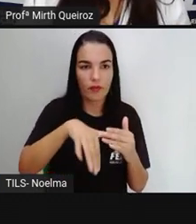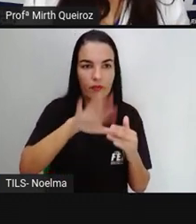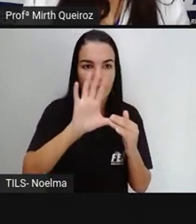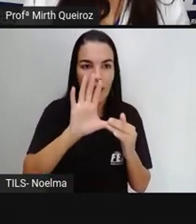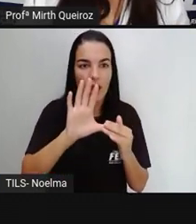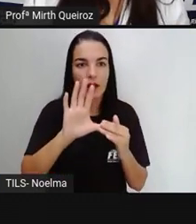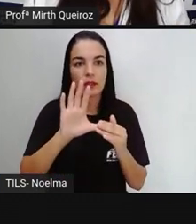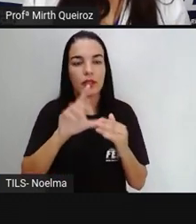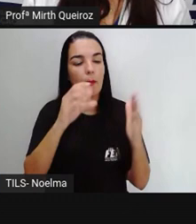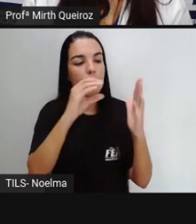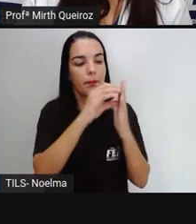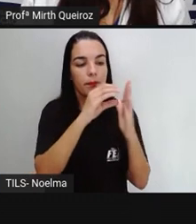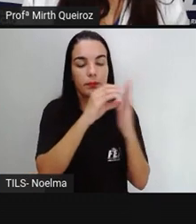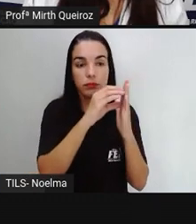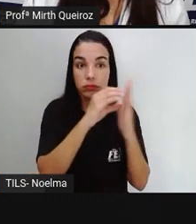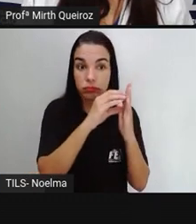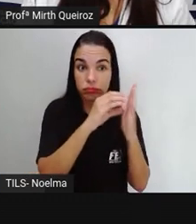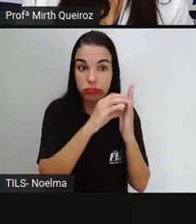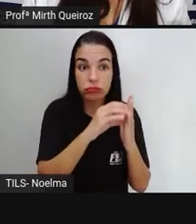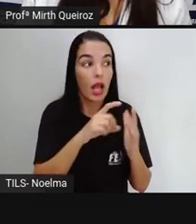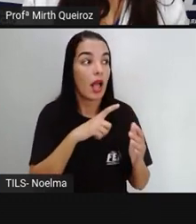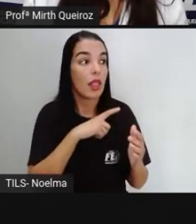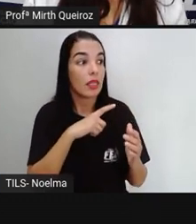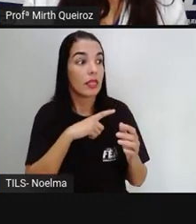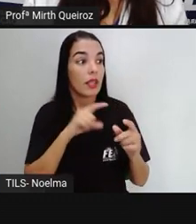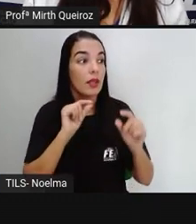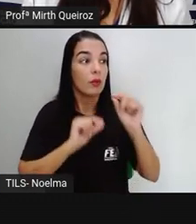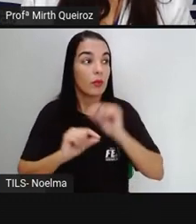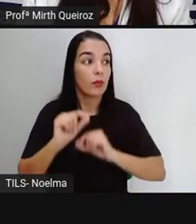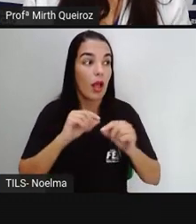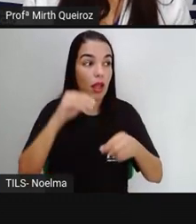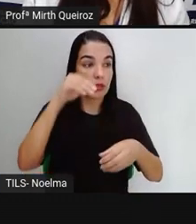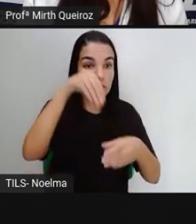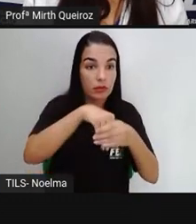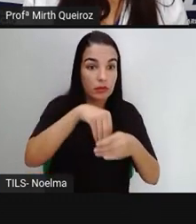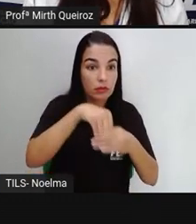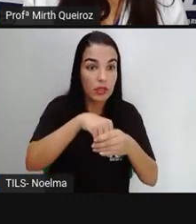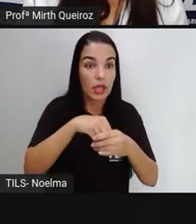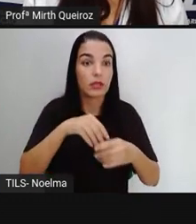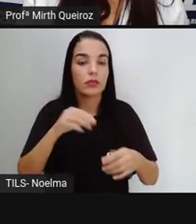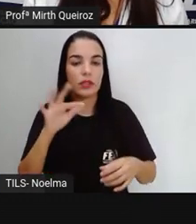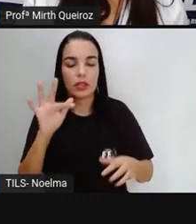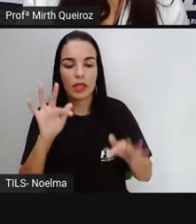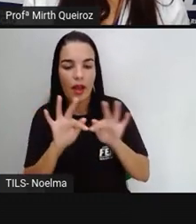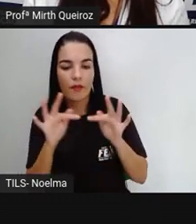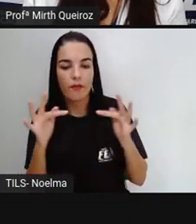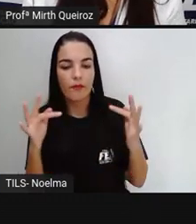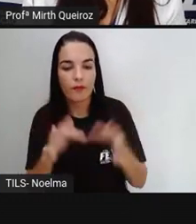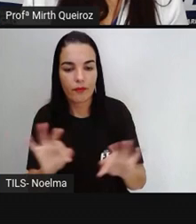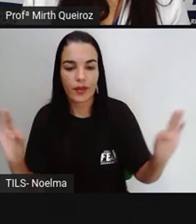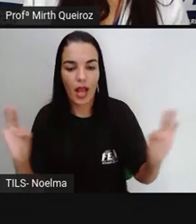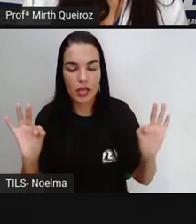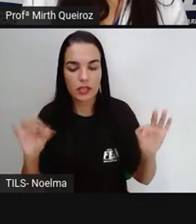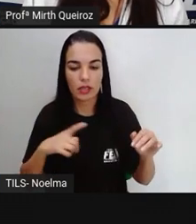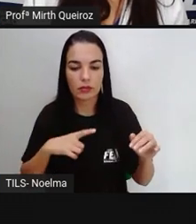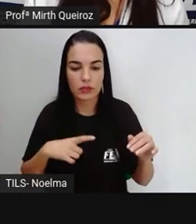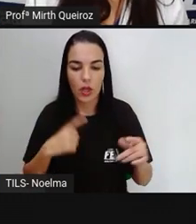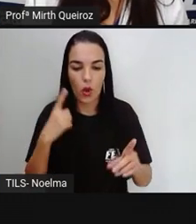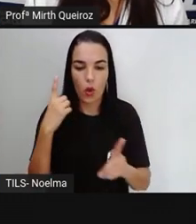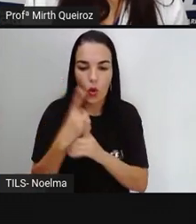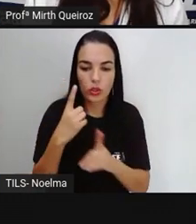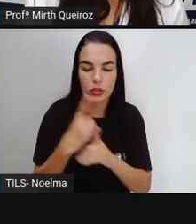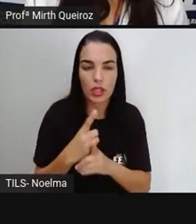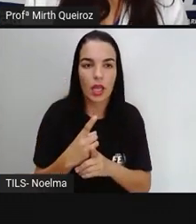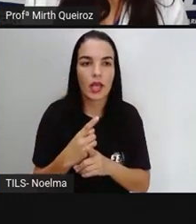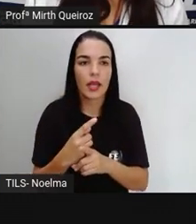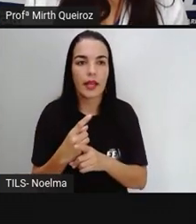o parágrafo, talvez dentro do parágrafo, dentro daquela frase, dentro daquele contexto, você consegue identificar o